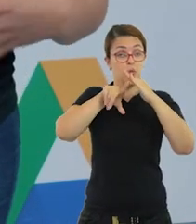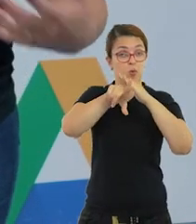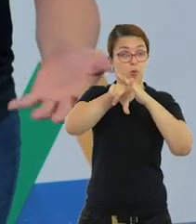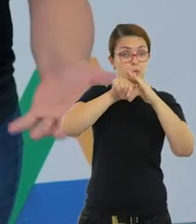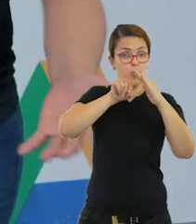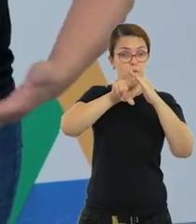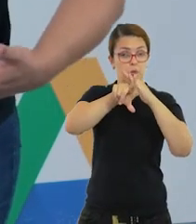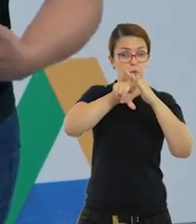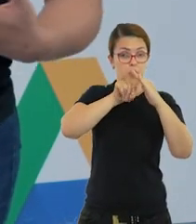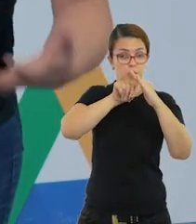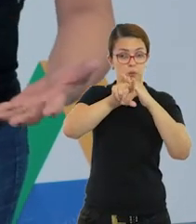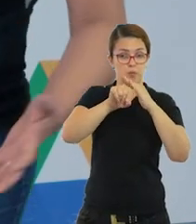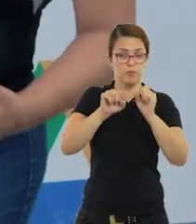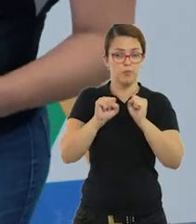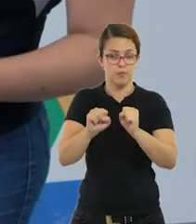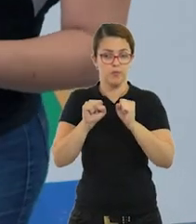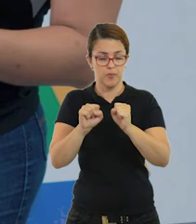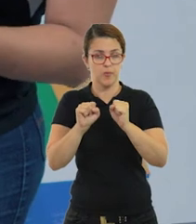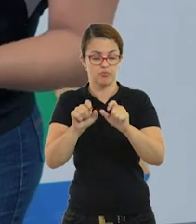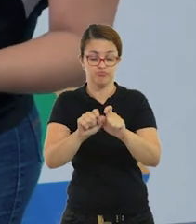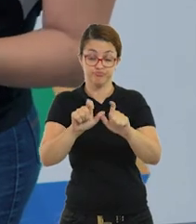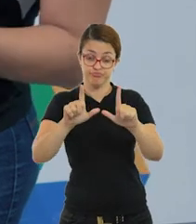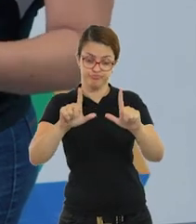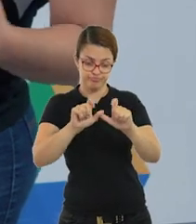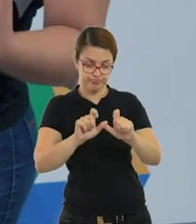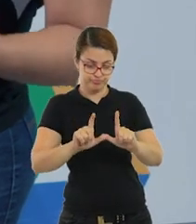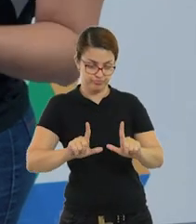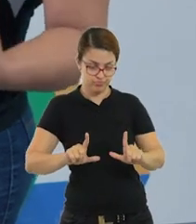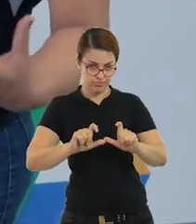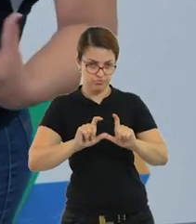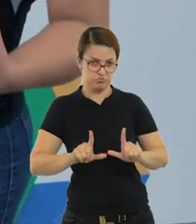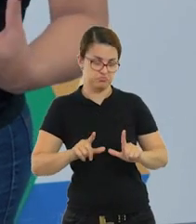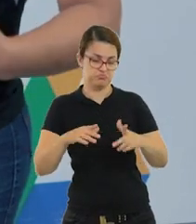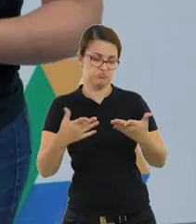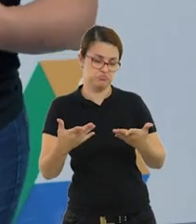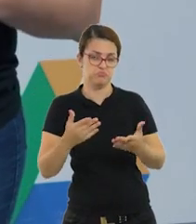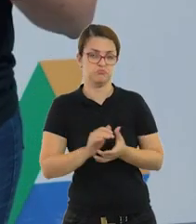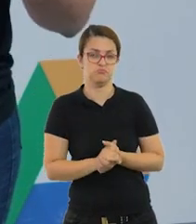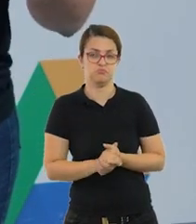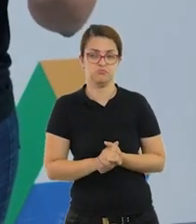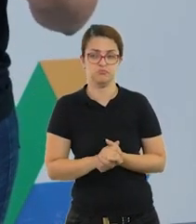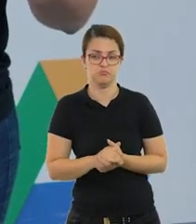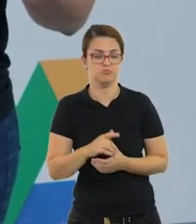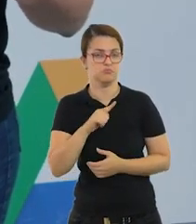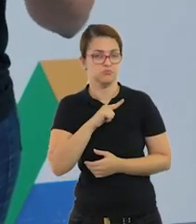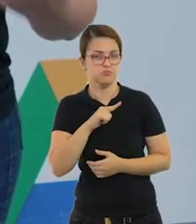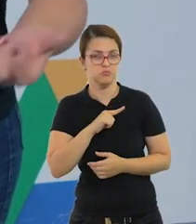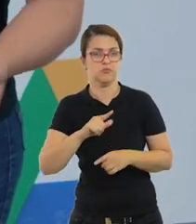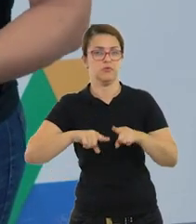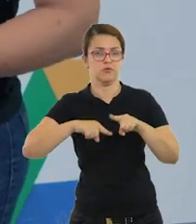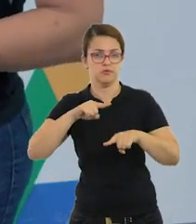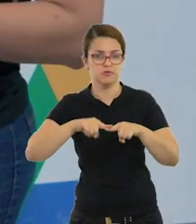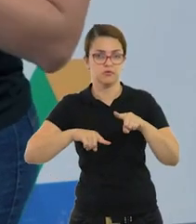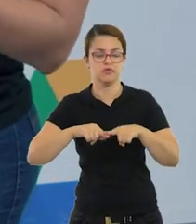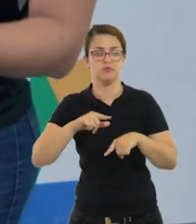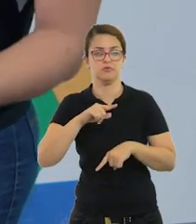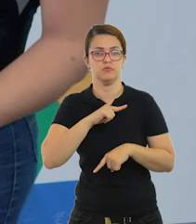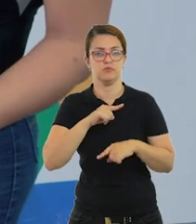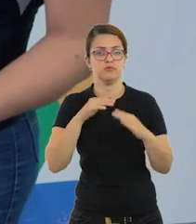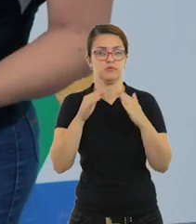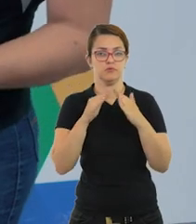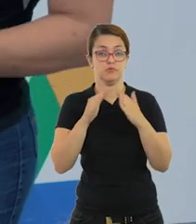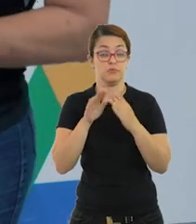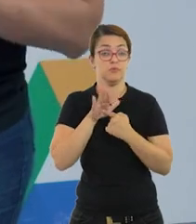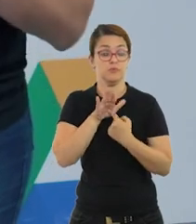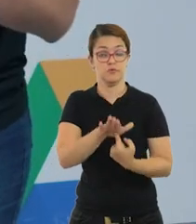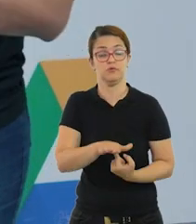mas você pode ir no seu buscador e colocar lá, vão aparecer muitas opções. Escolha aquela que você tem os materiais em casa, que você